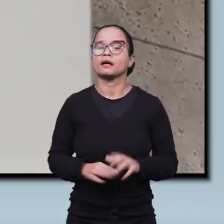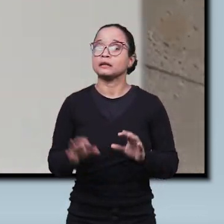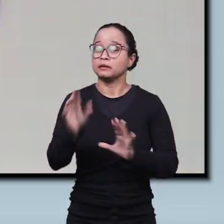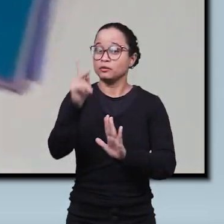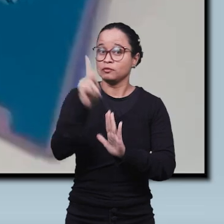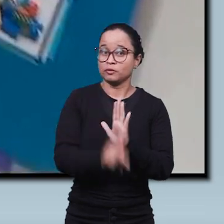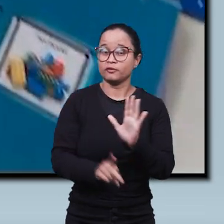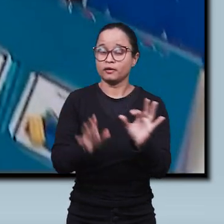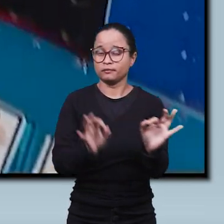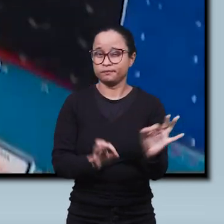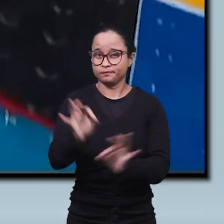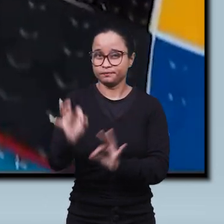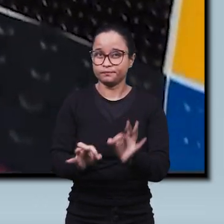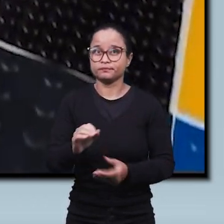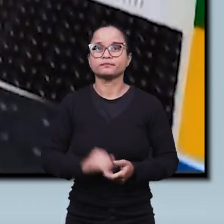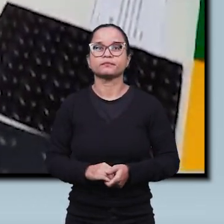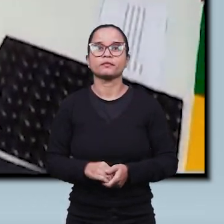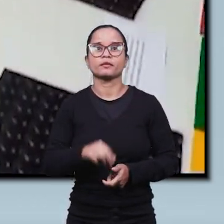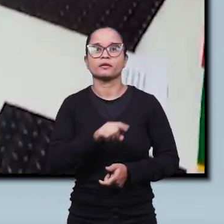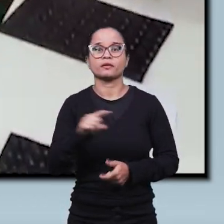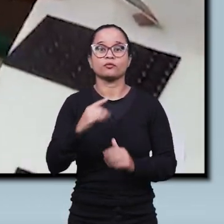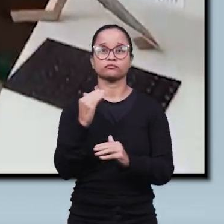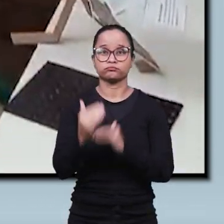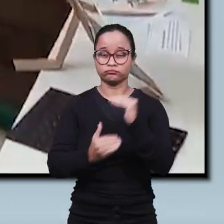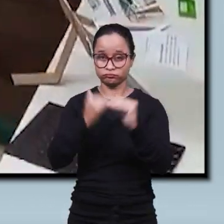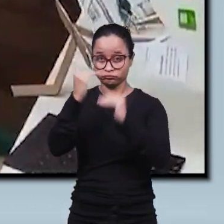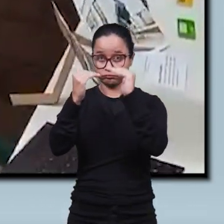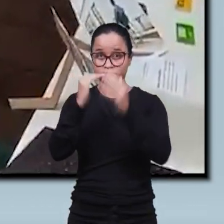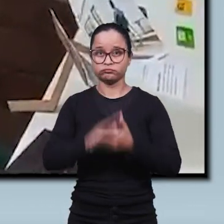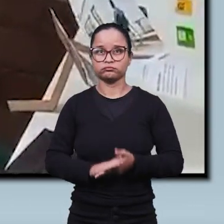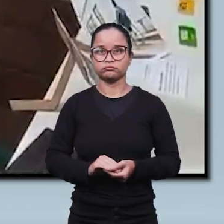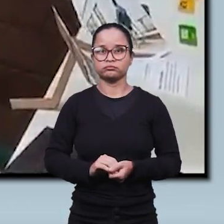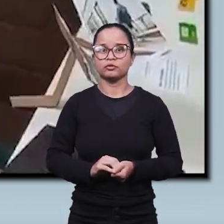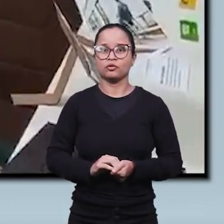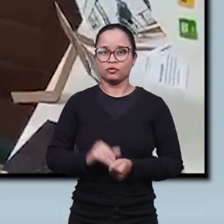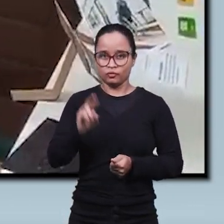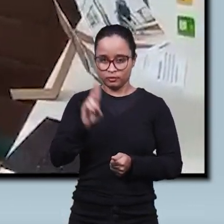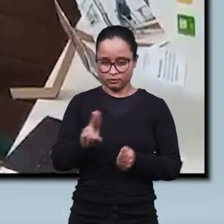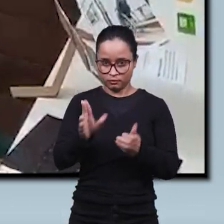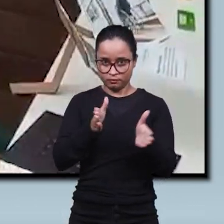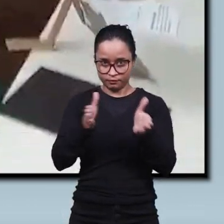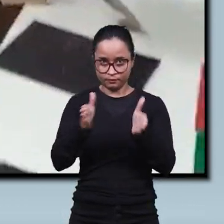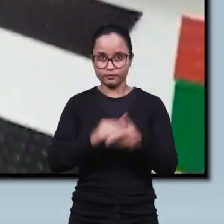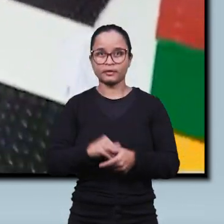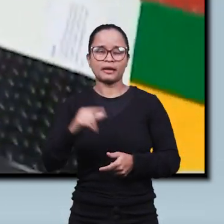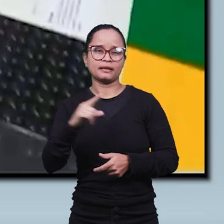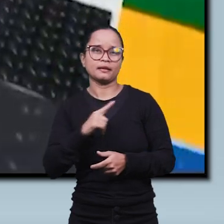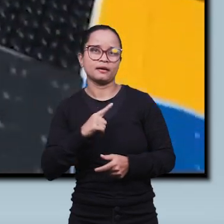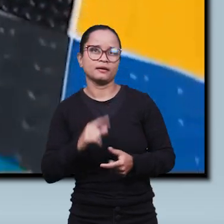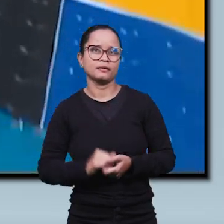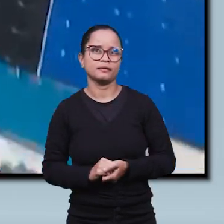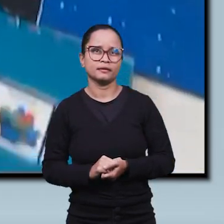projetos arquitetônicos, eles são desenvolvidos visando o acesso, né? Temos lá